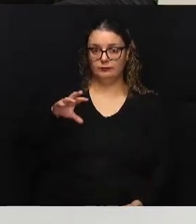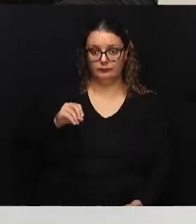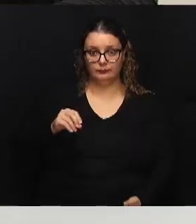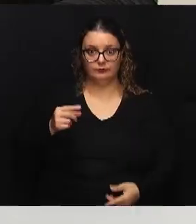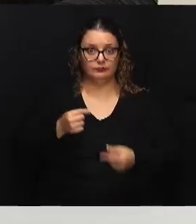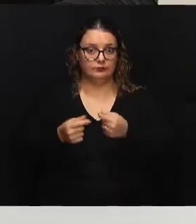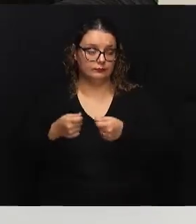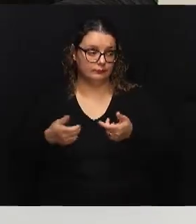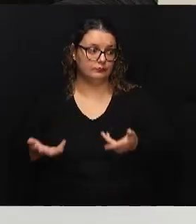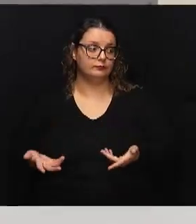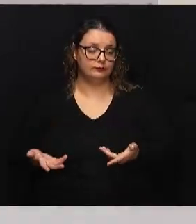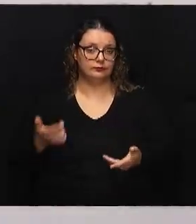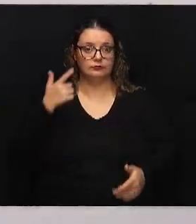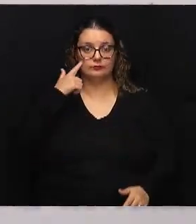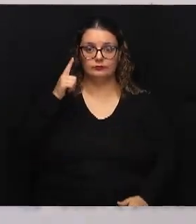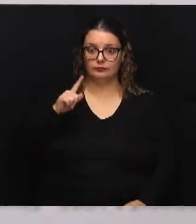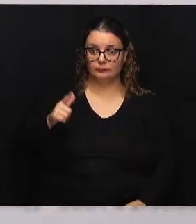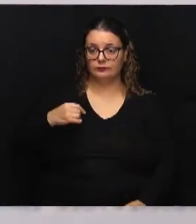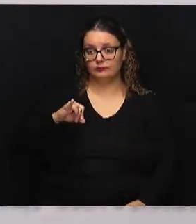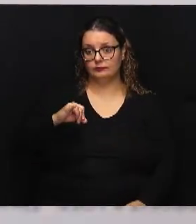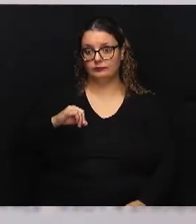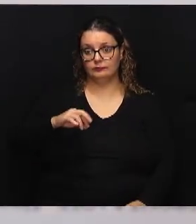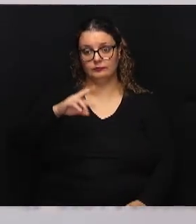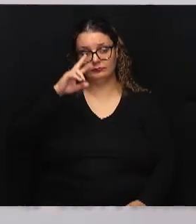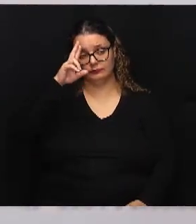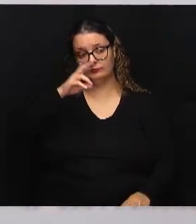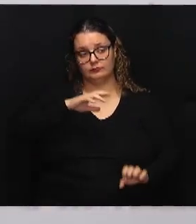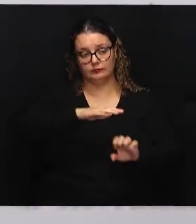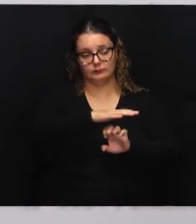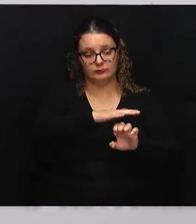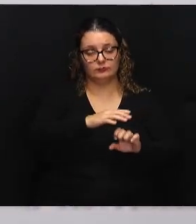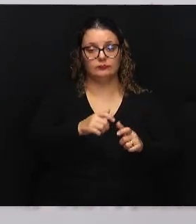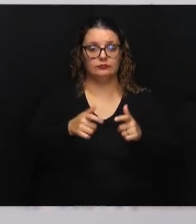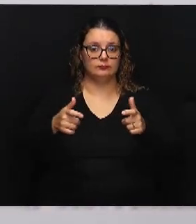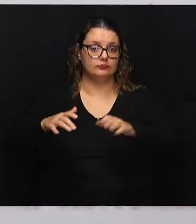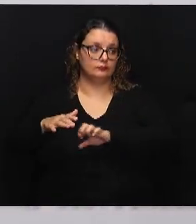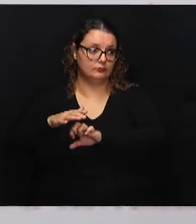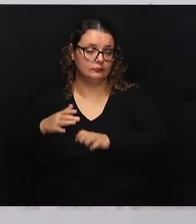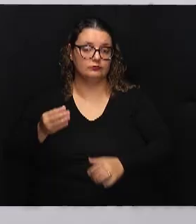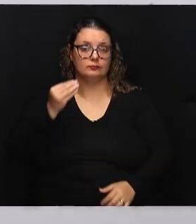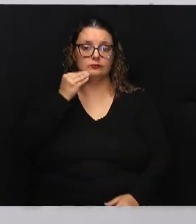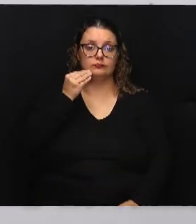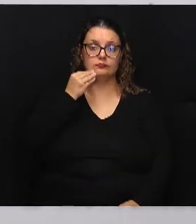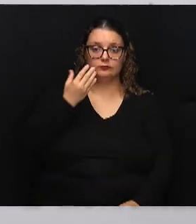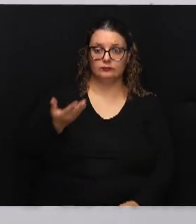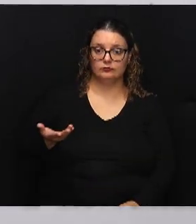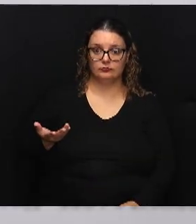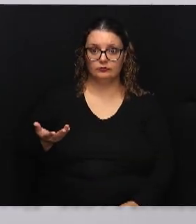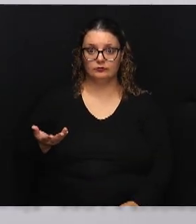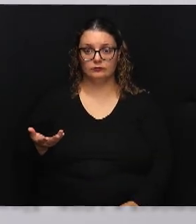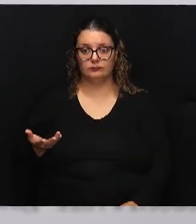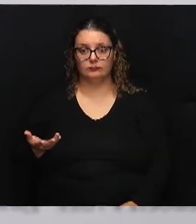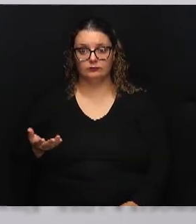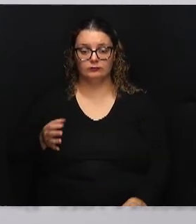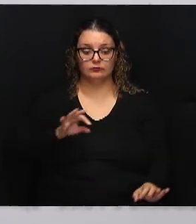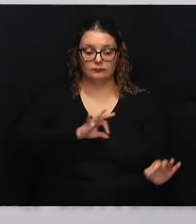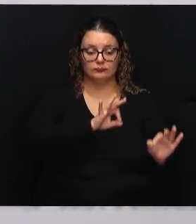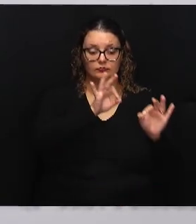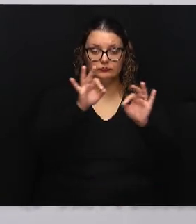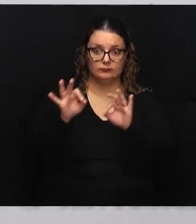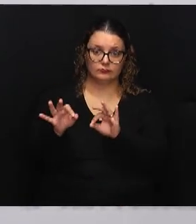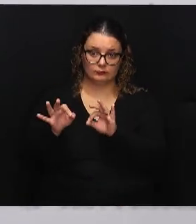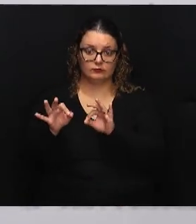Então, aí, óbvio, se você é um empresário, um microempresário, um grande empresário, tentar ler, tentar acompanhar